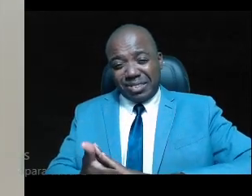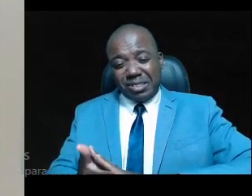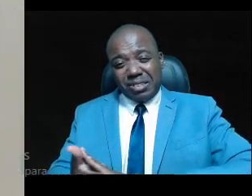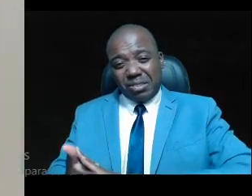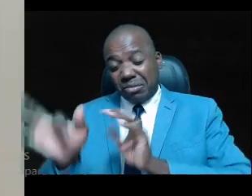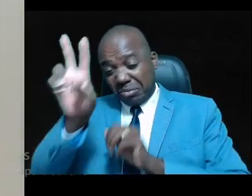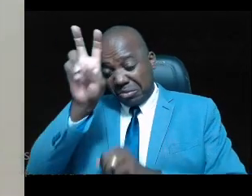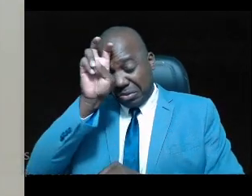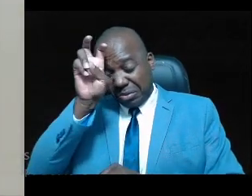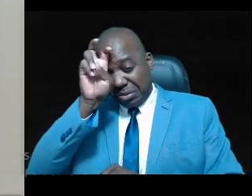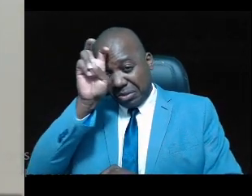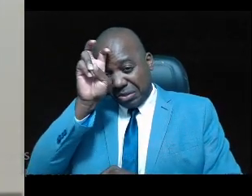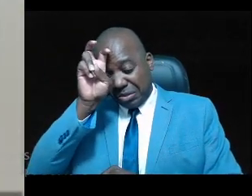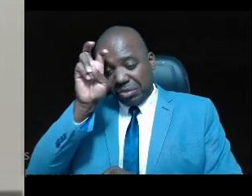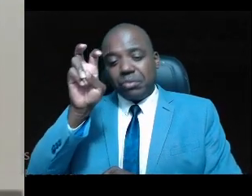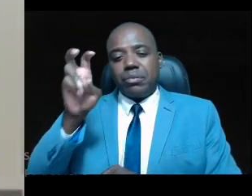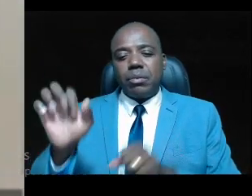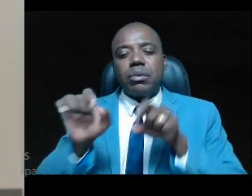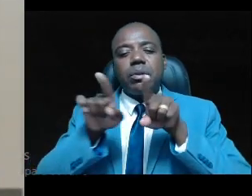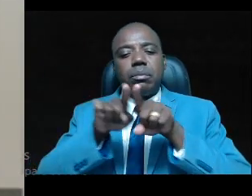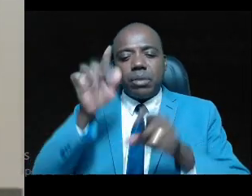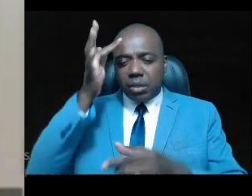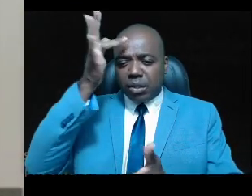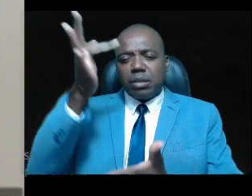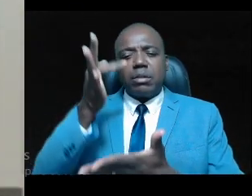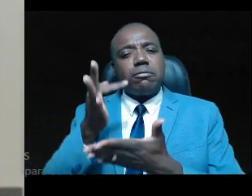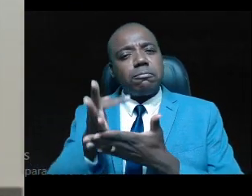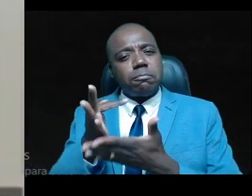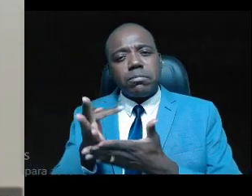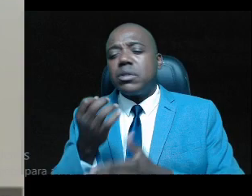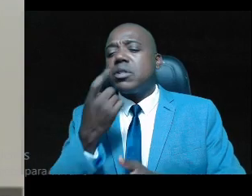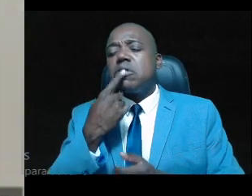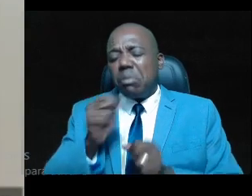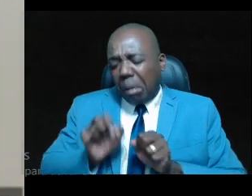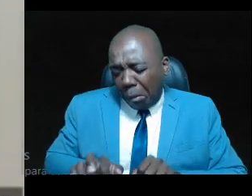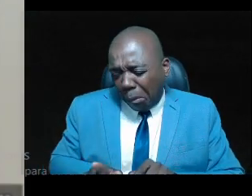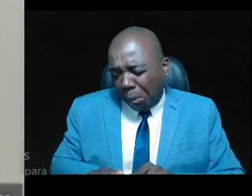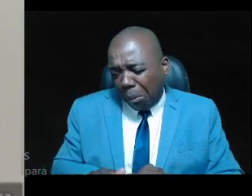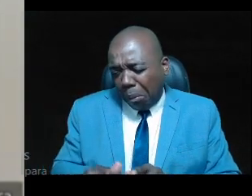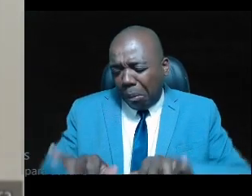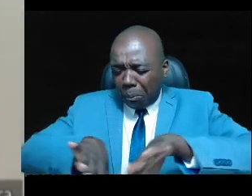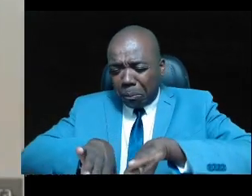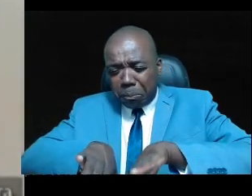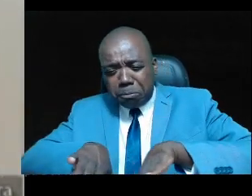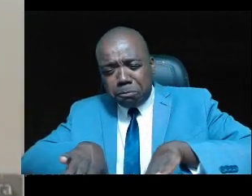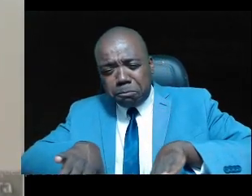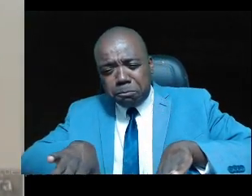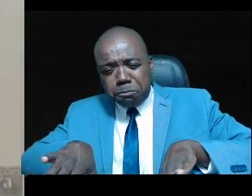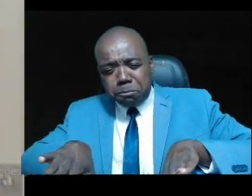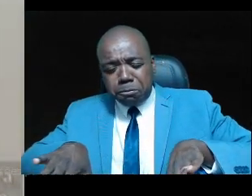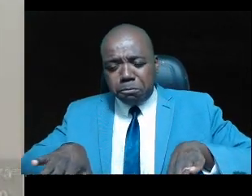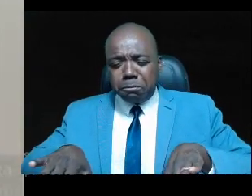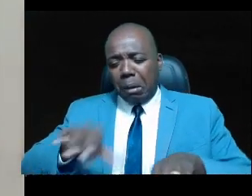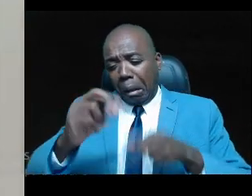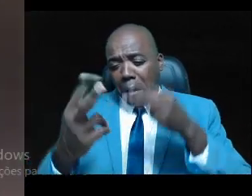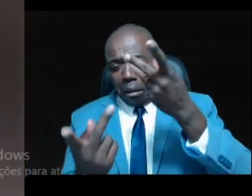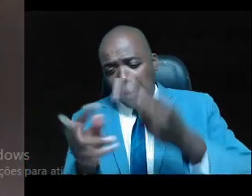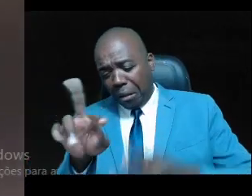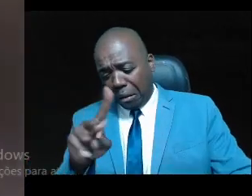Pela fé passaram o mar vermelho, como por terra seca, o que intentando os egípcios se afogaram.